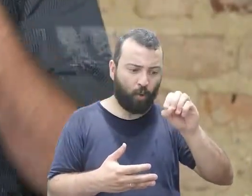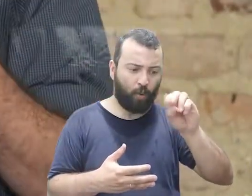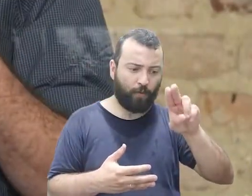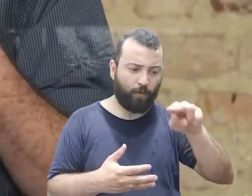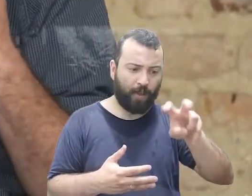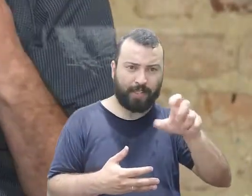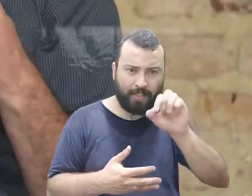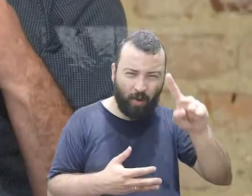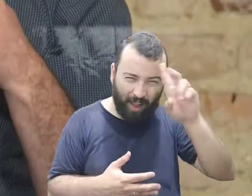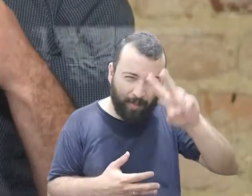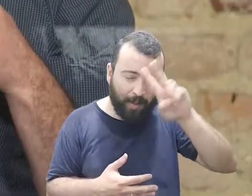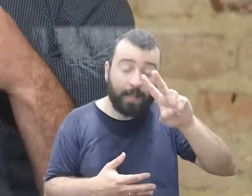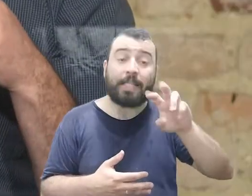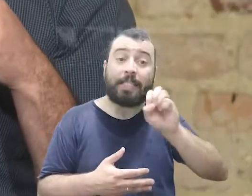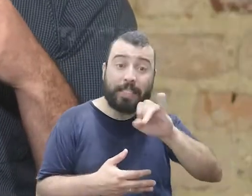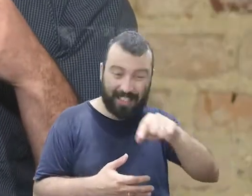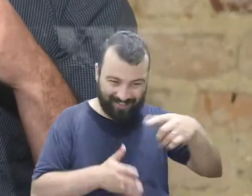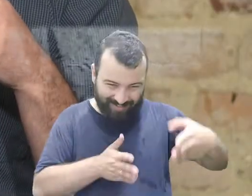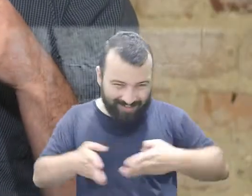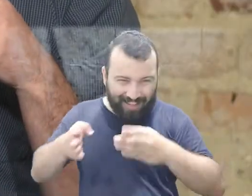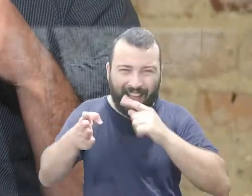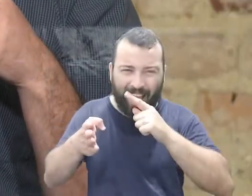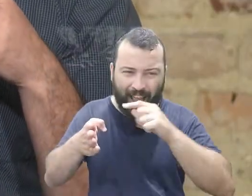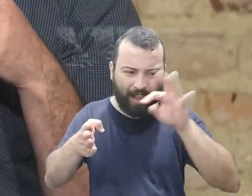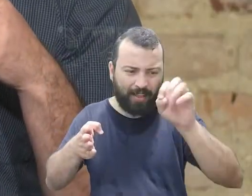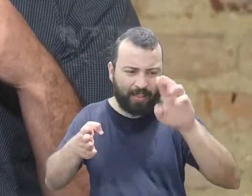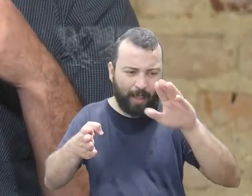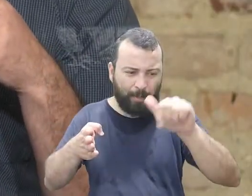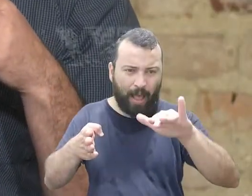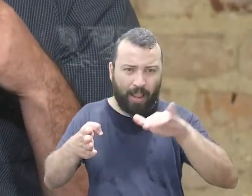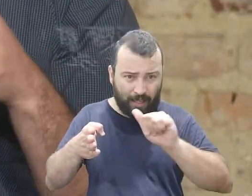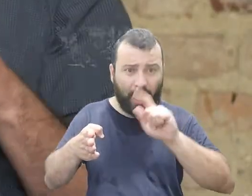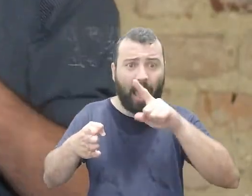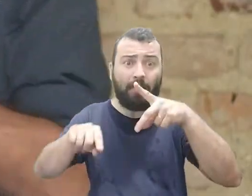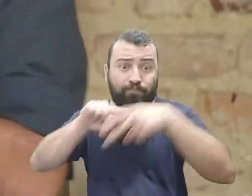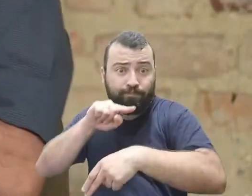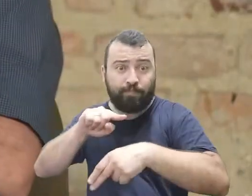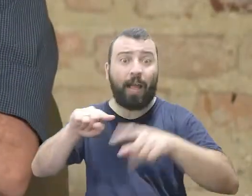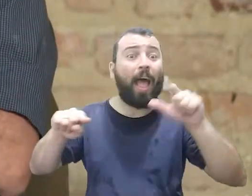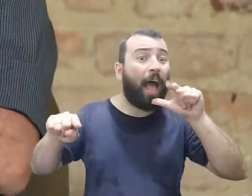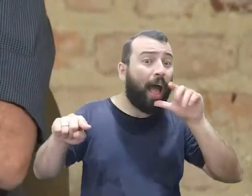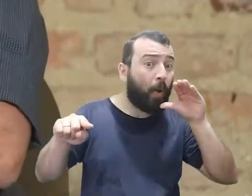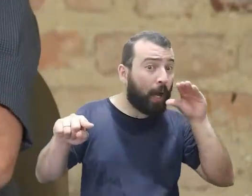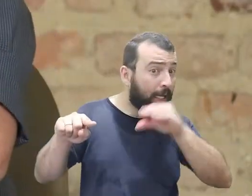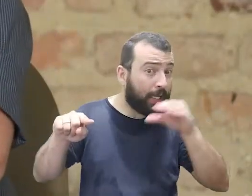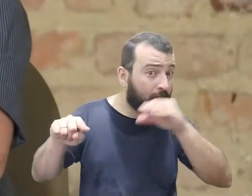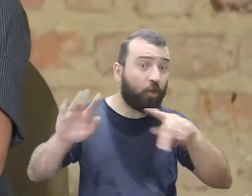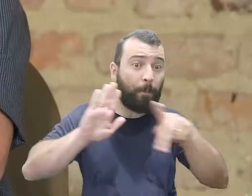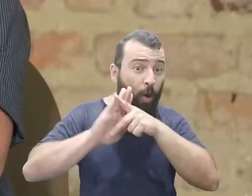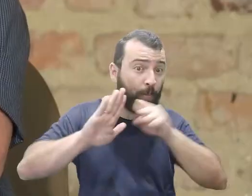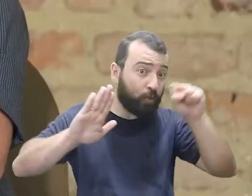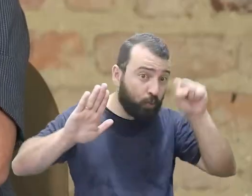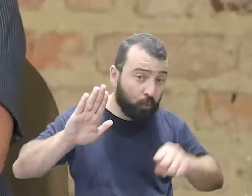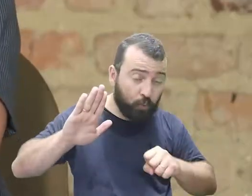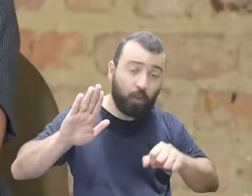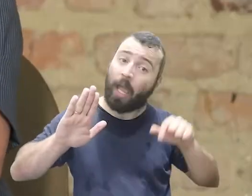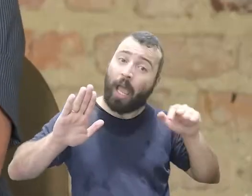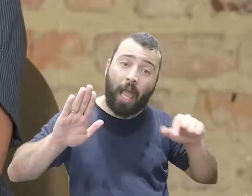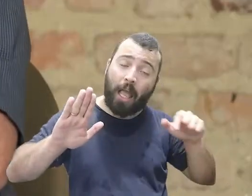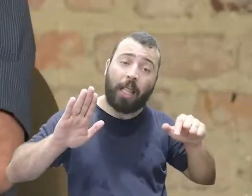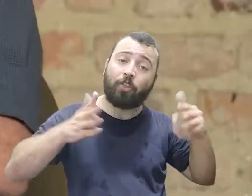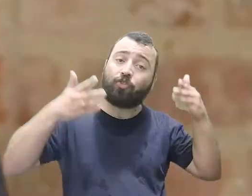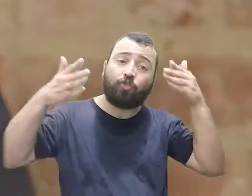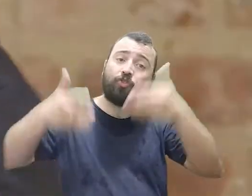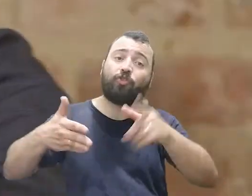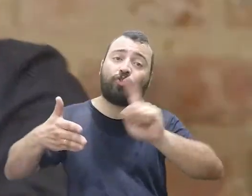Bom, se a circulação termoanina no Atlântico Norte é interrompida, as águas quentes do Atlântico Sul